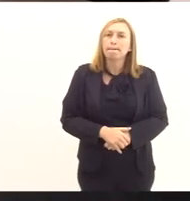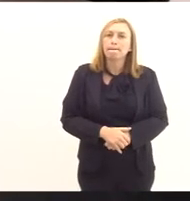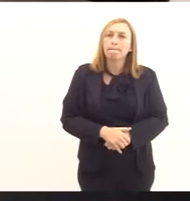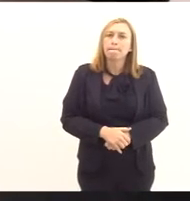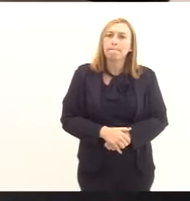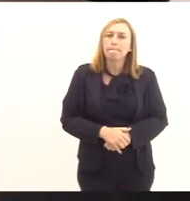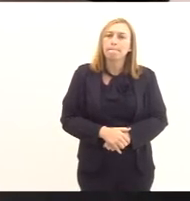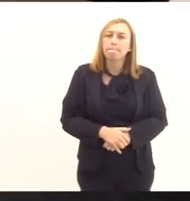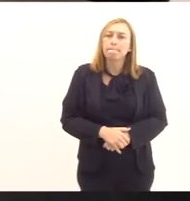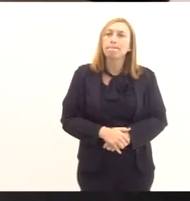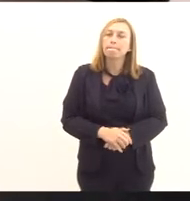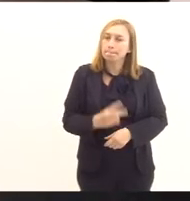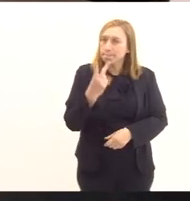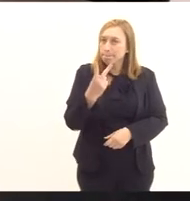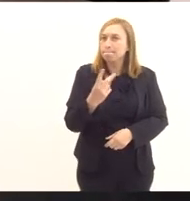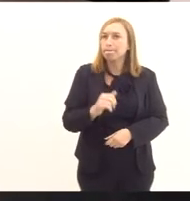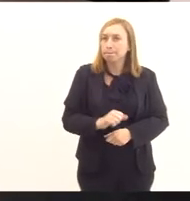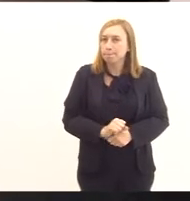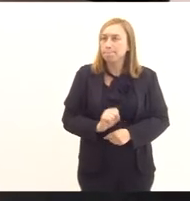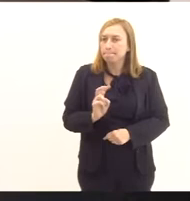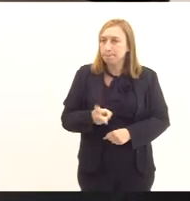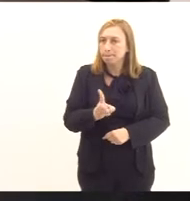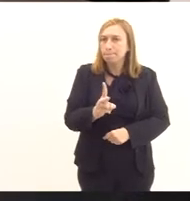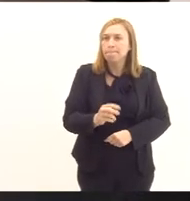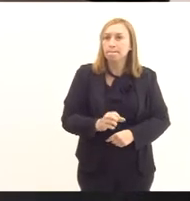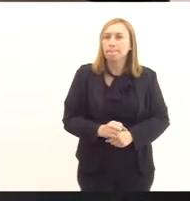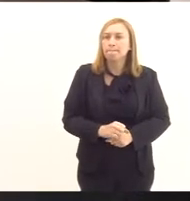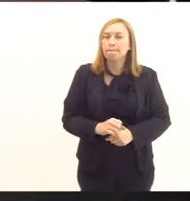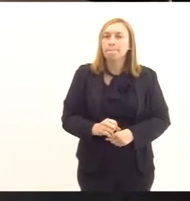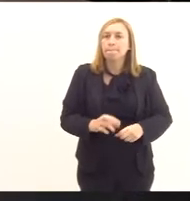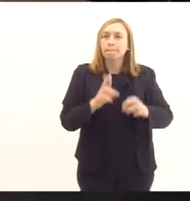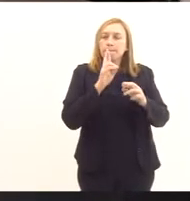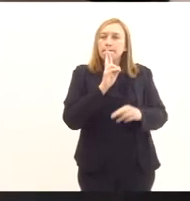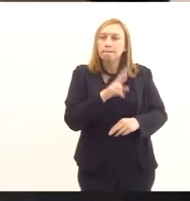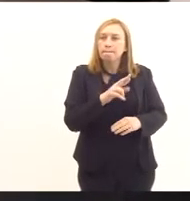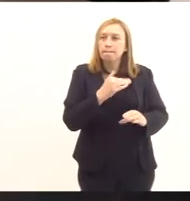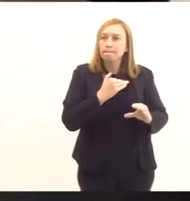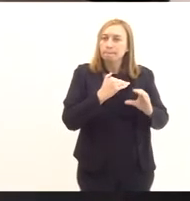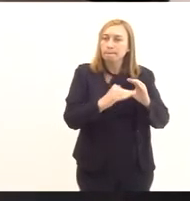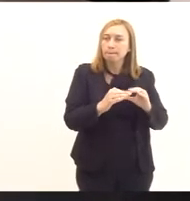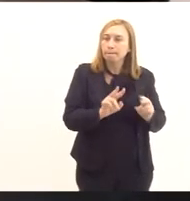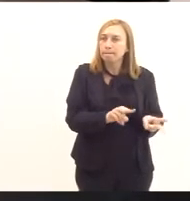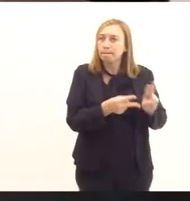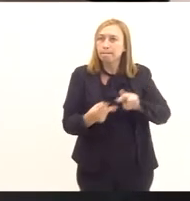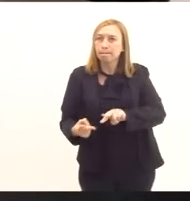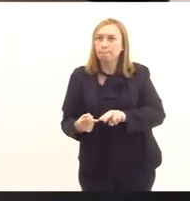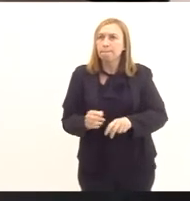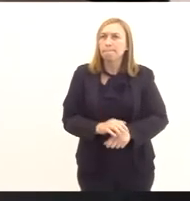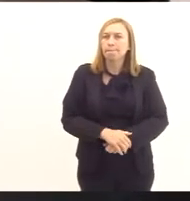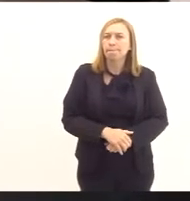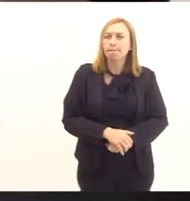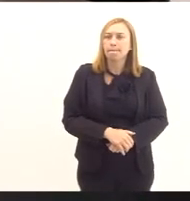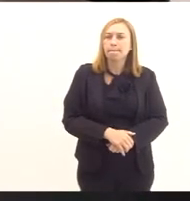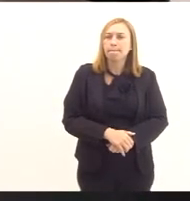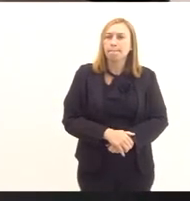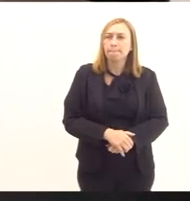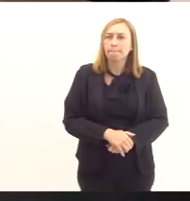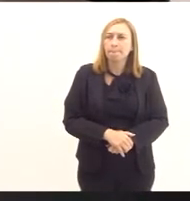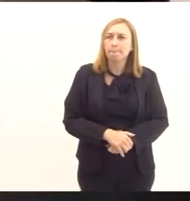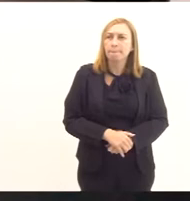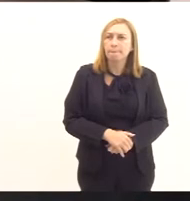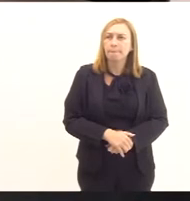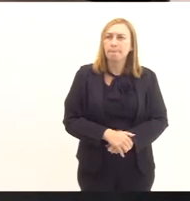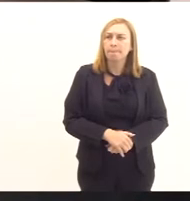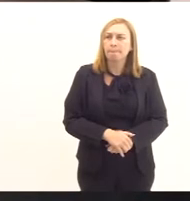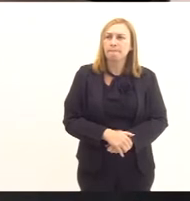o hotéis duas até porque a gente tem resposta tem encaminhamento inclusive ouvir o meu jeito